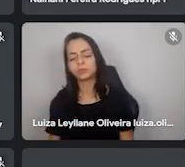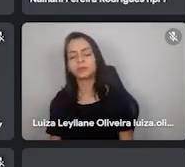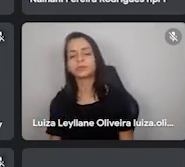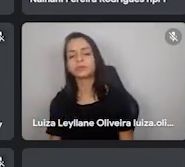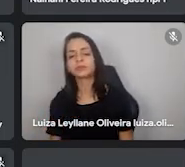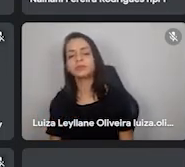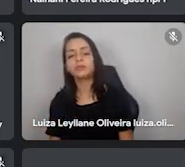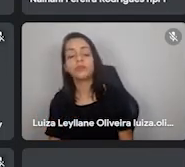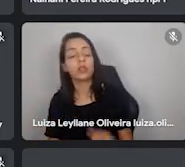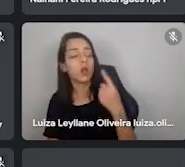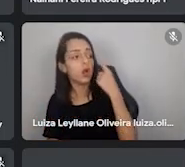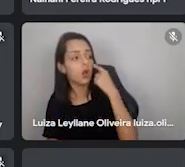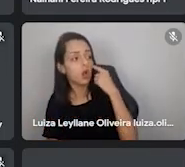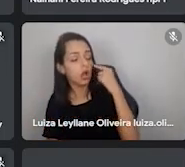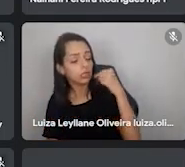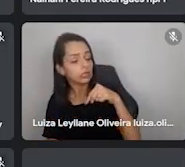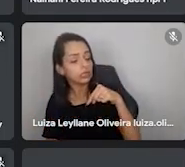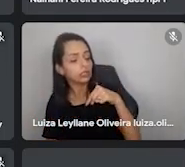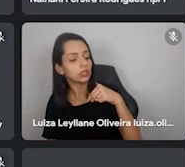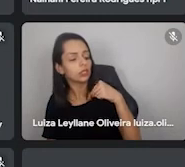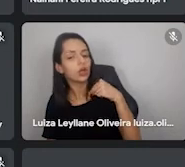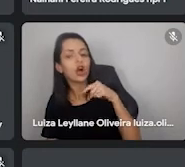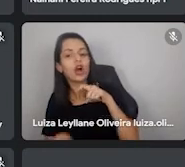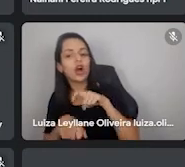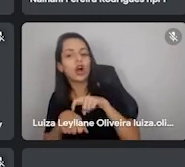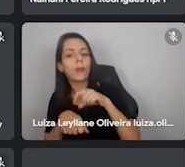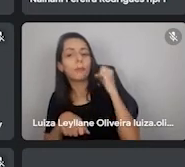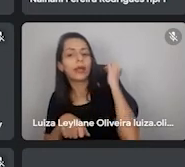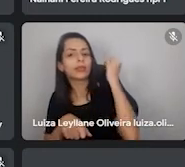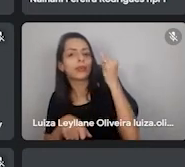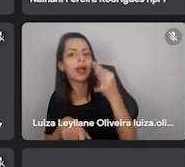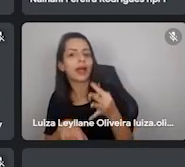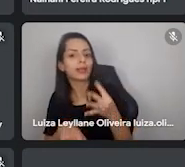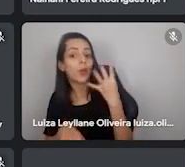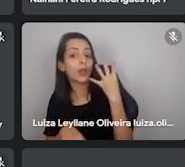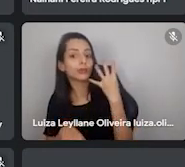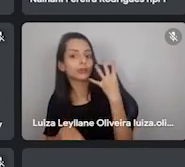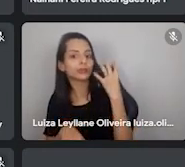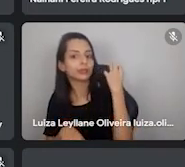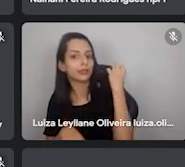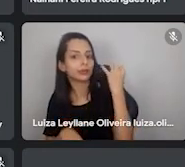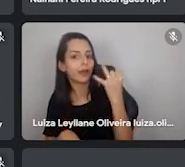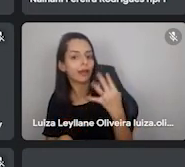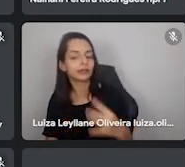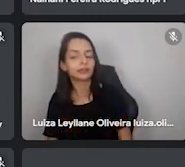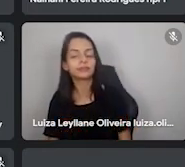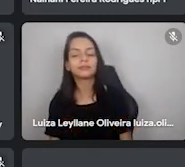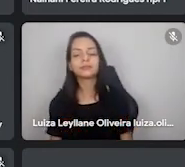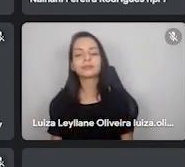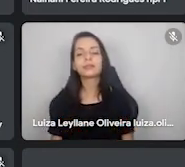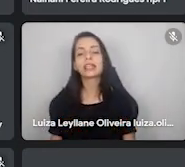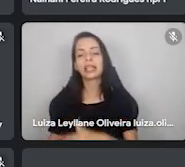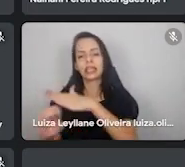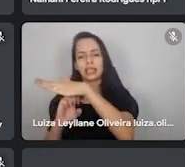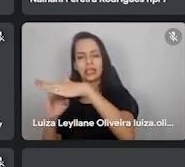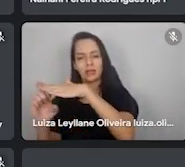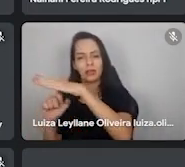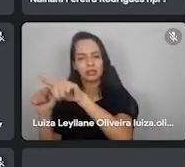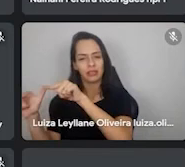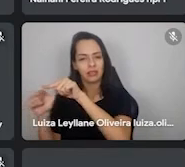da manhã, lá tinha uma empresa chamada Gerdau, e o pessoal ia trabalhar de madrugada lá para